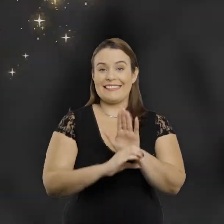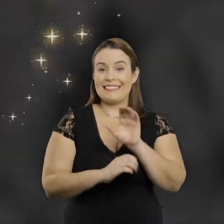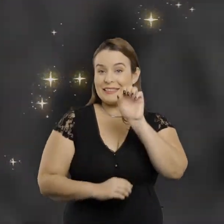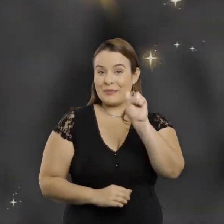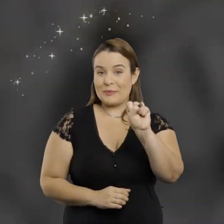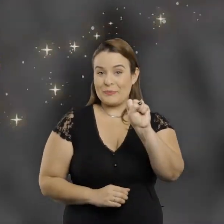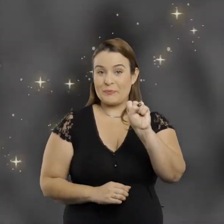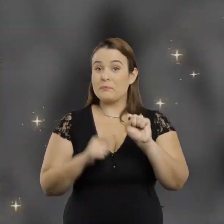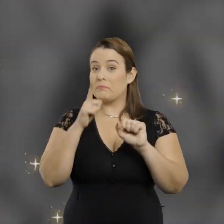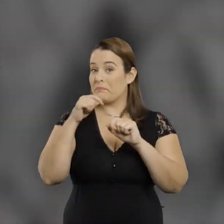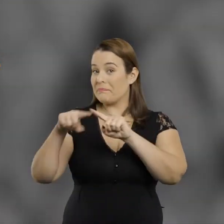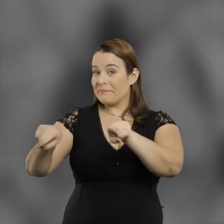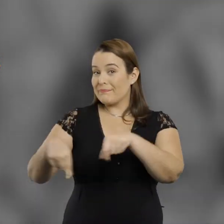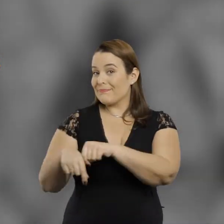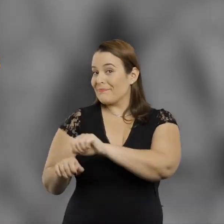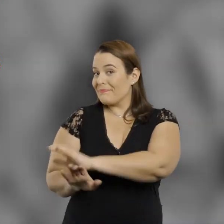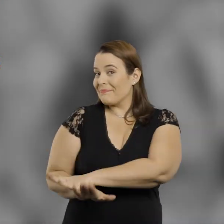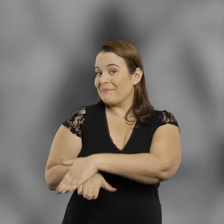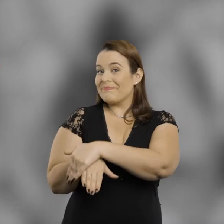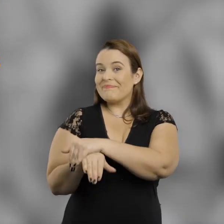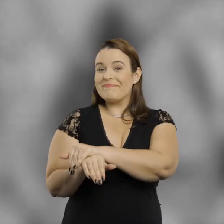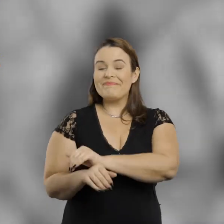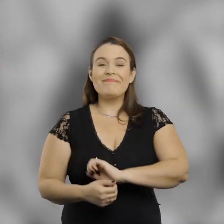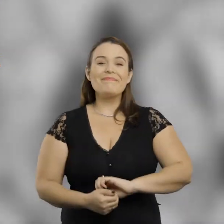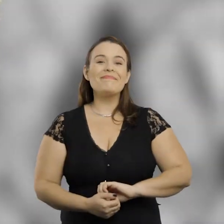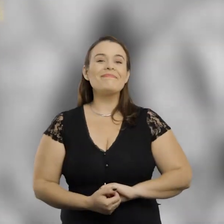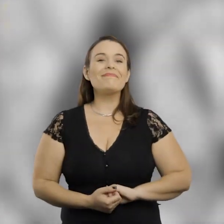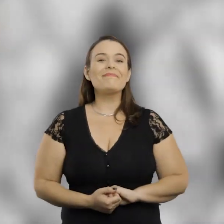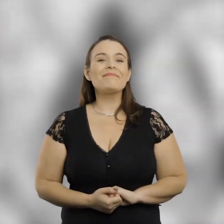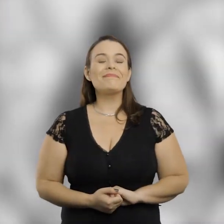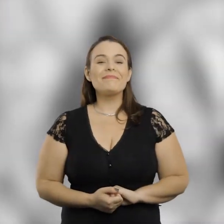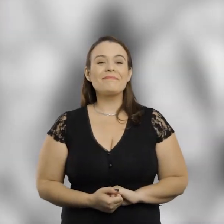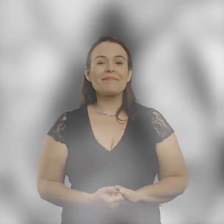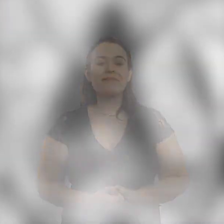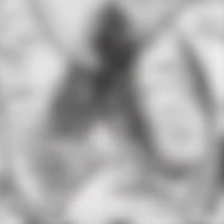Capítulo 8 – Lagoa das Sereias.